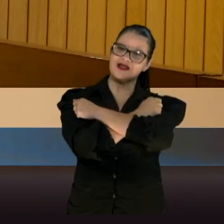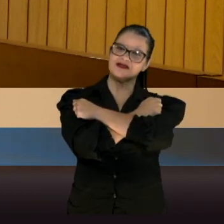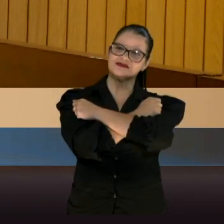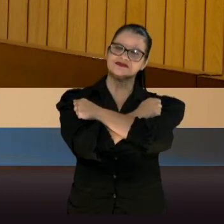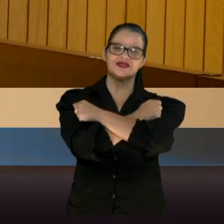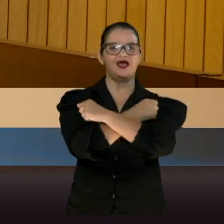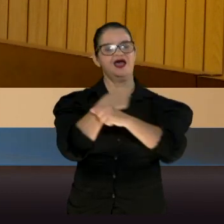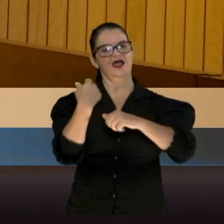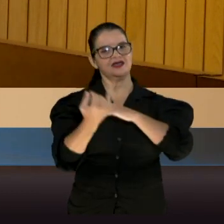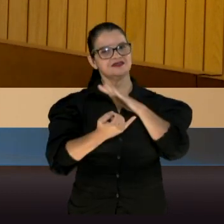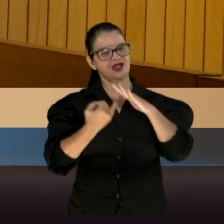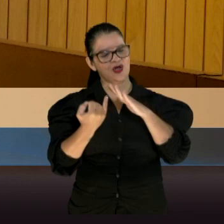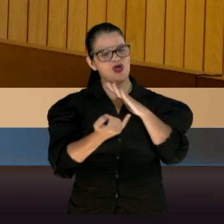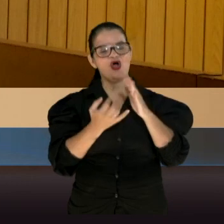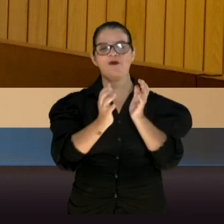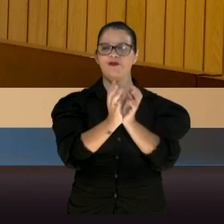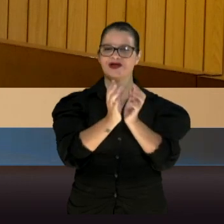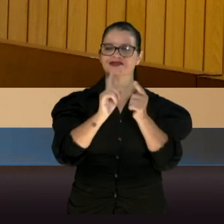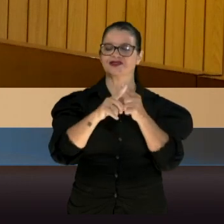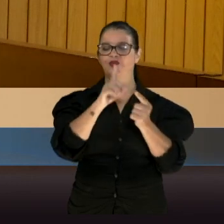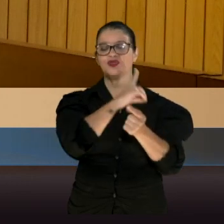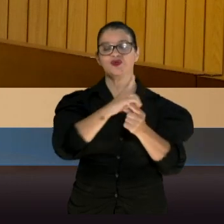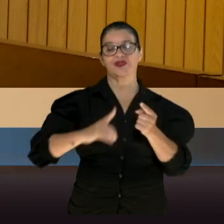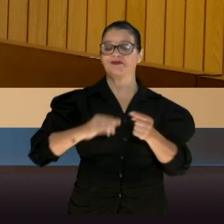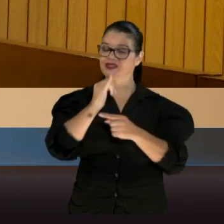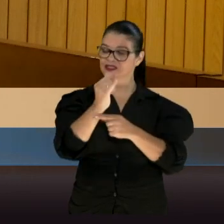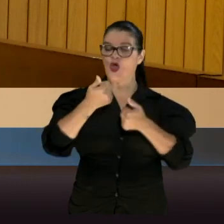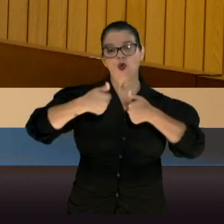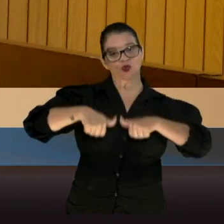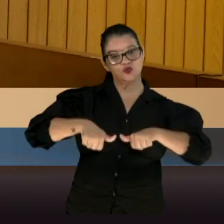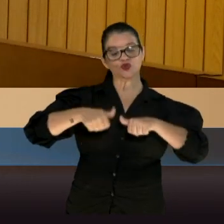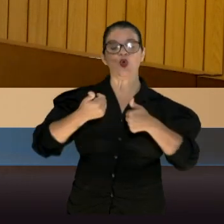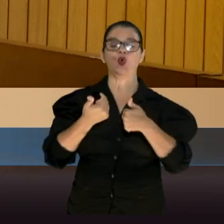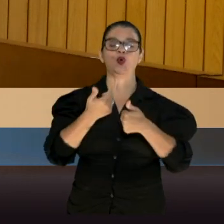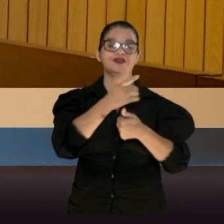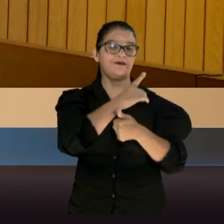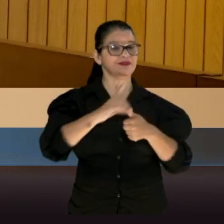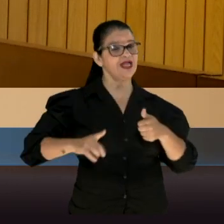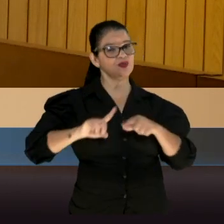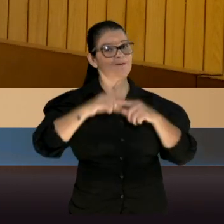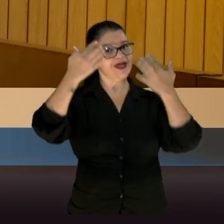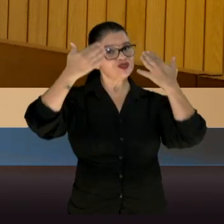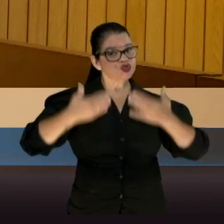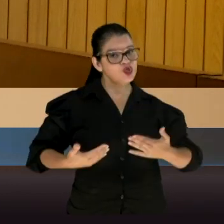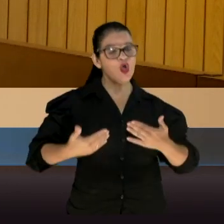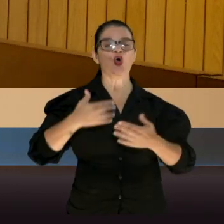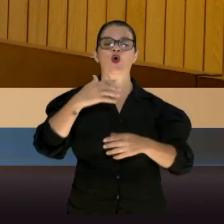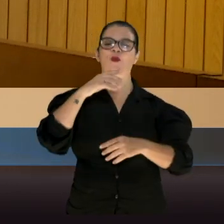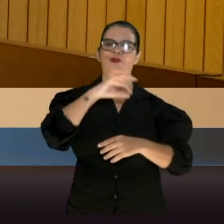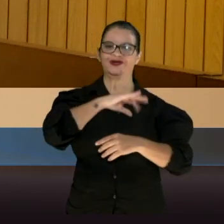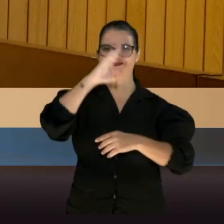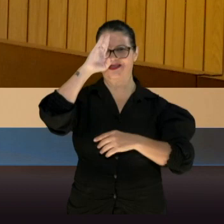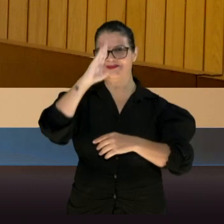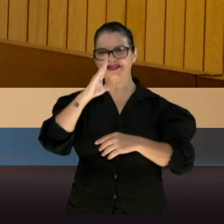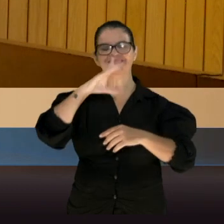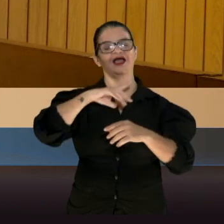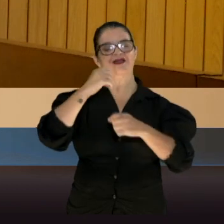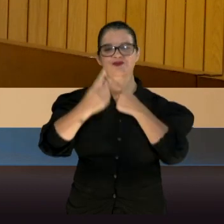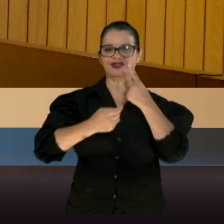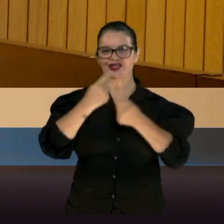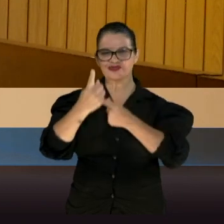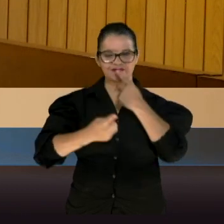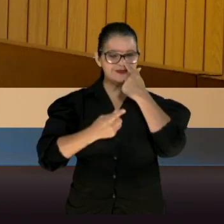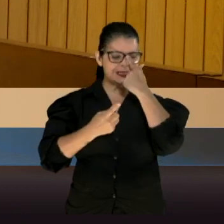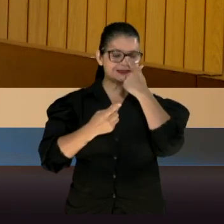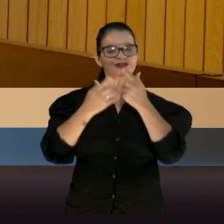essa corporação. E o deputado aqui dizia assim: olha, eu estou deputado, mas sou, né, policial militar. E muitas vezes, no meio